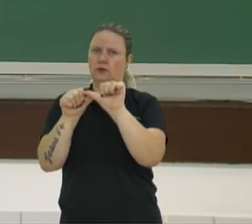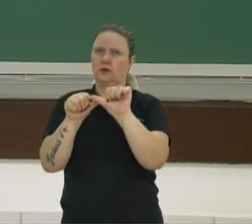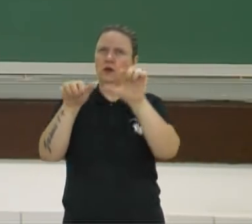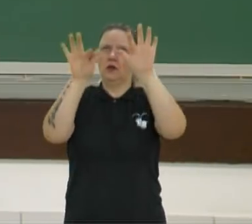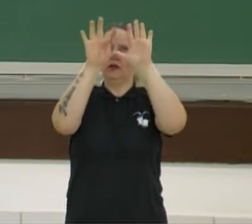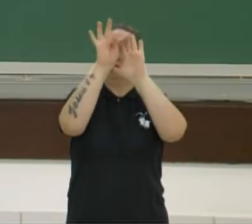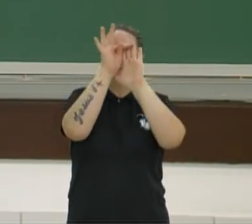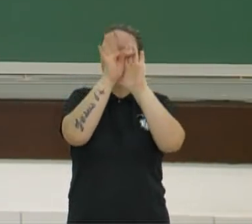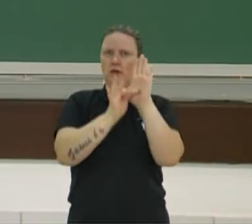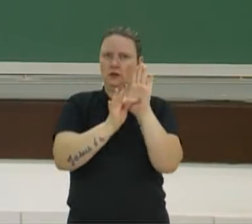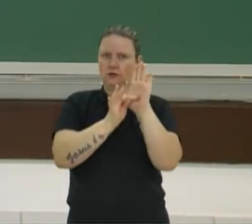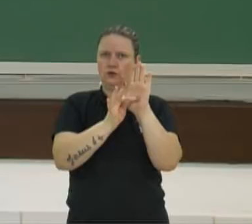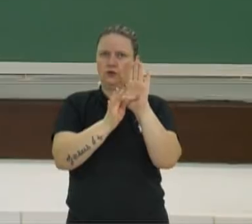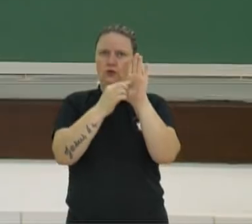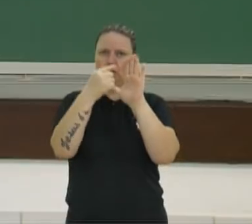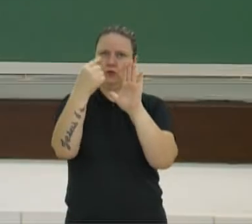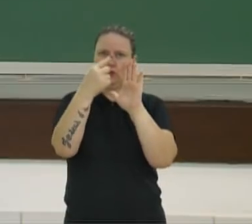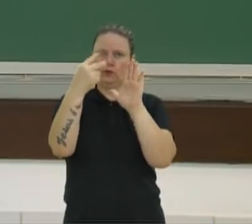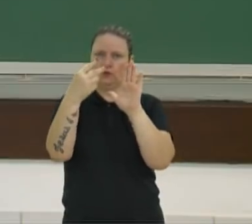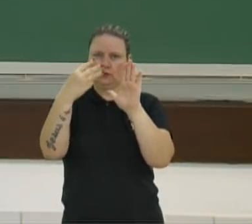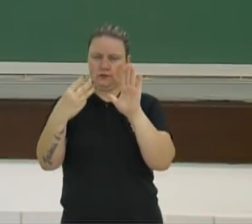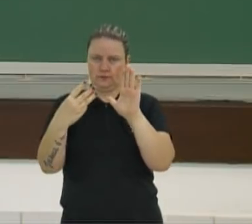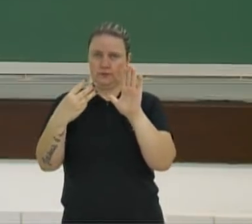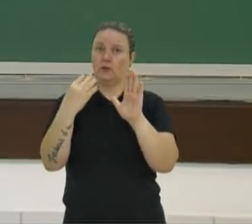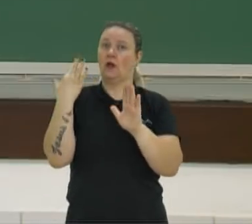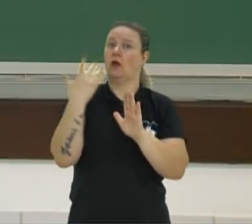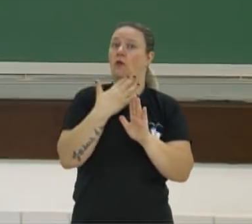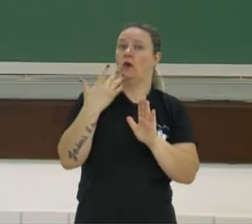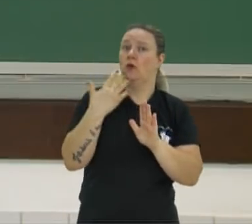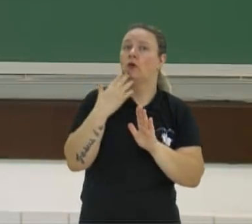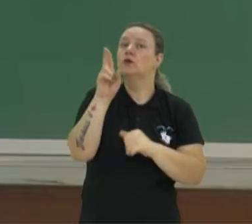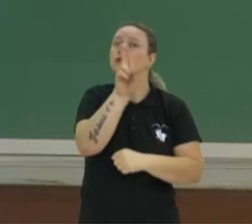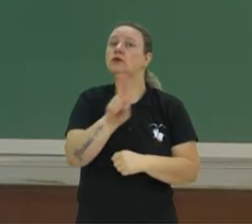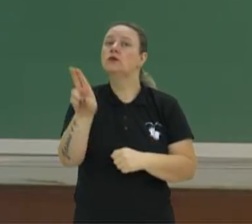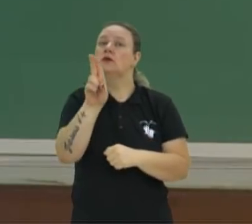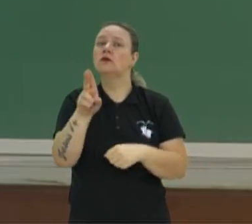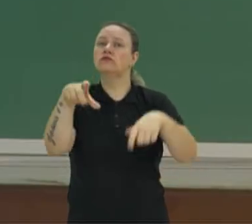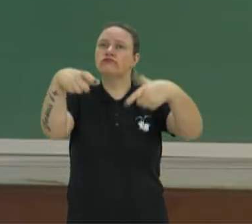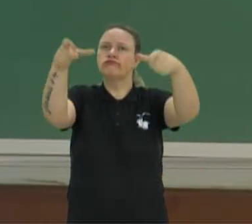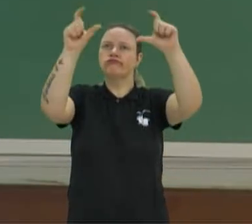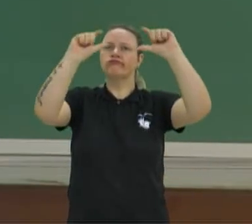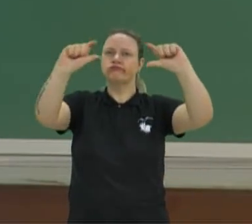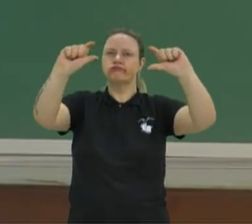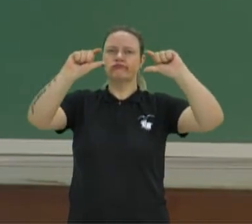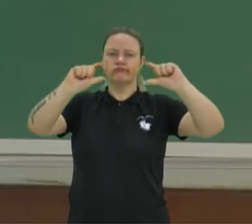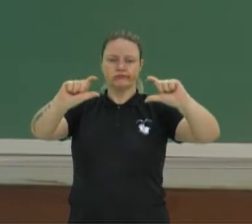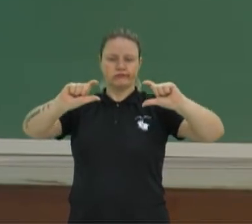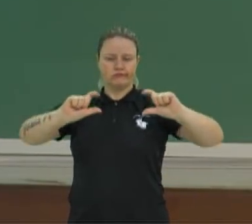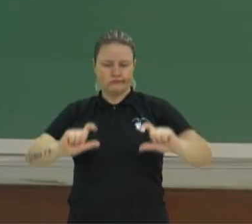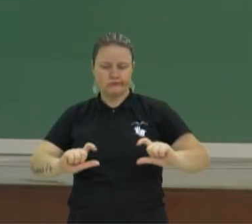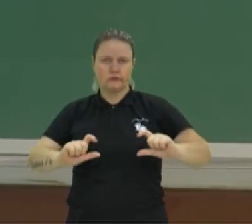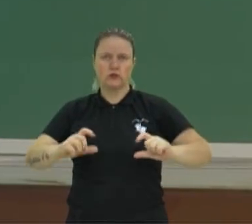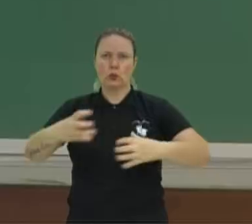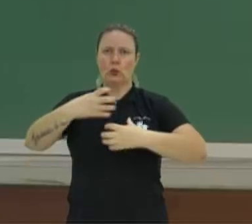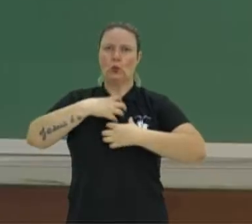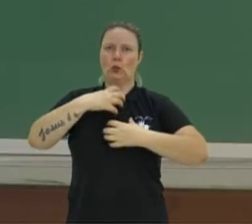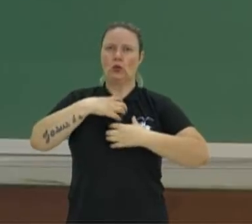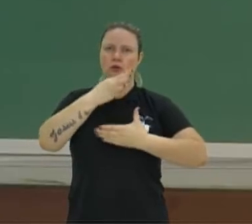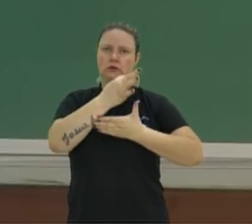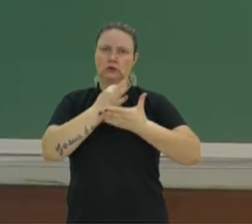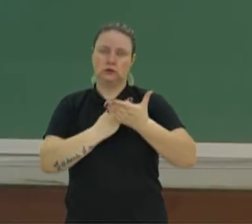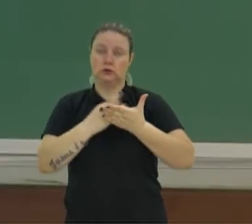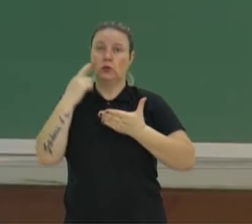Então, confira. As cores são utilizadas para separar cada modalidade de texto. A parte